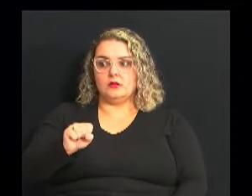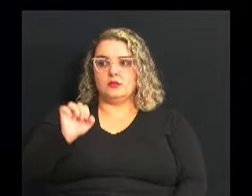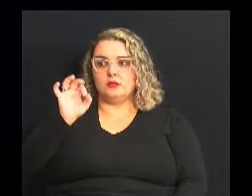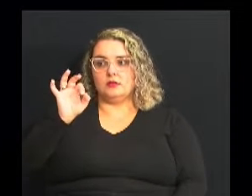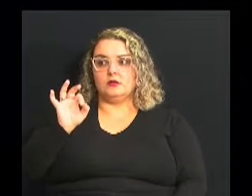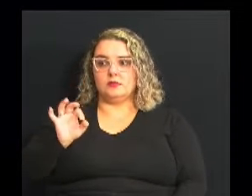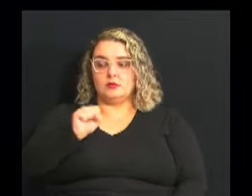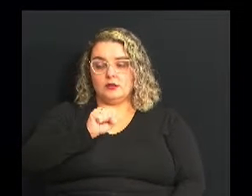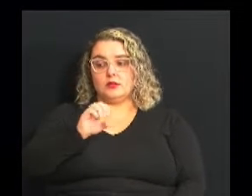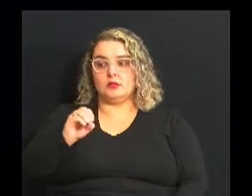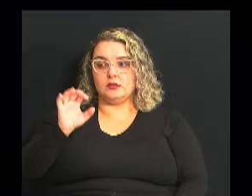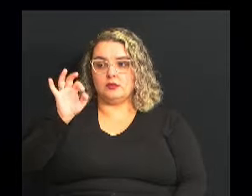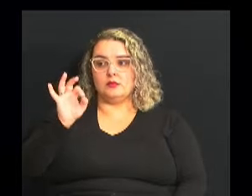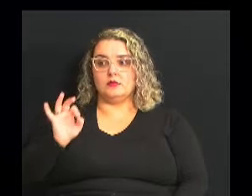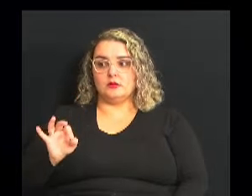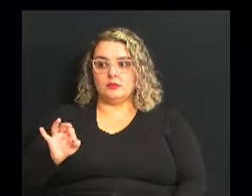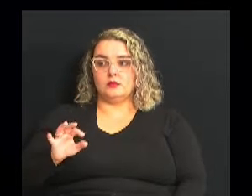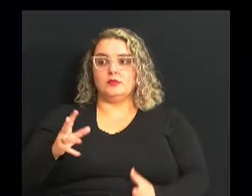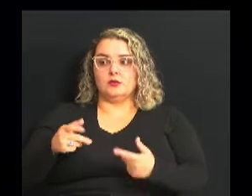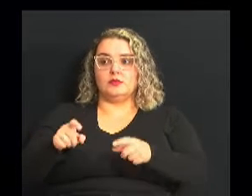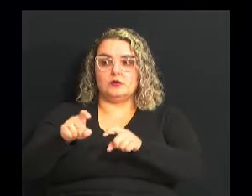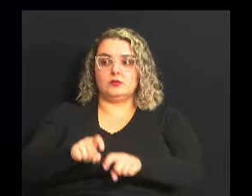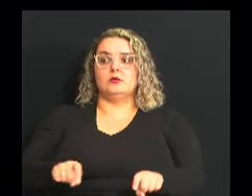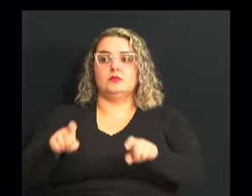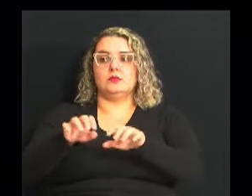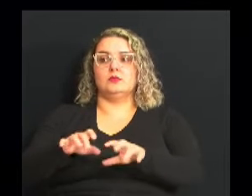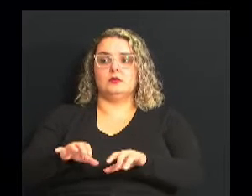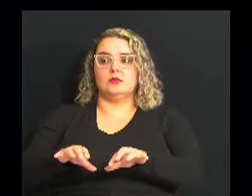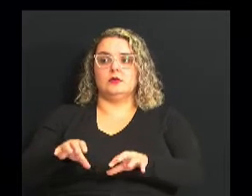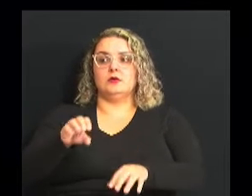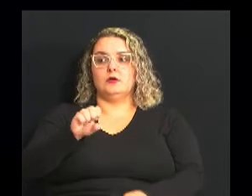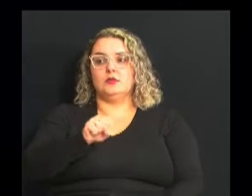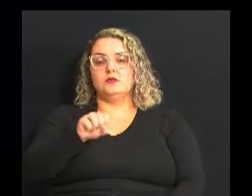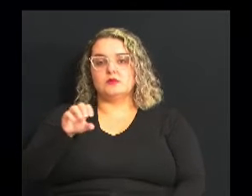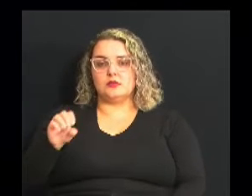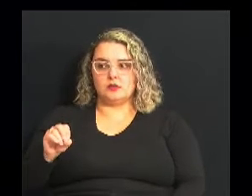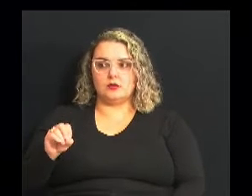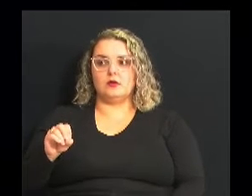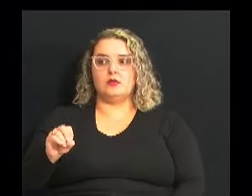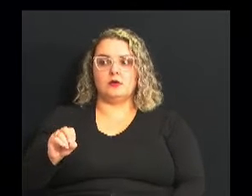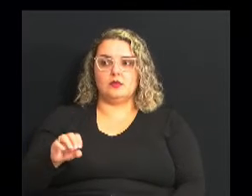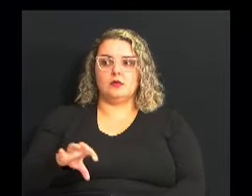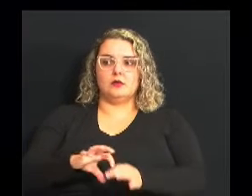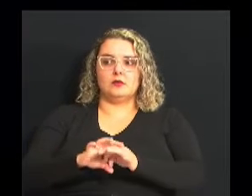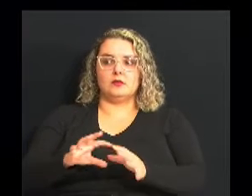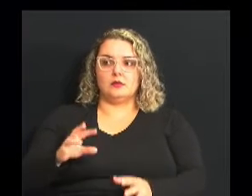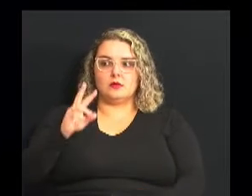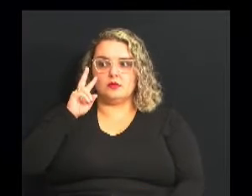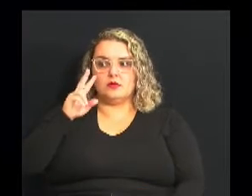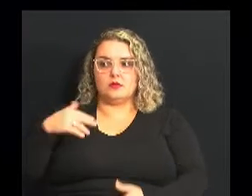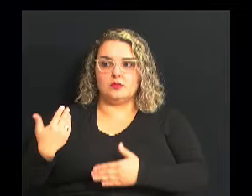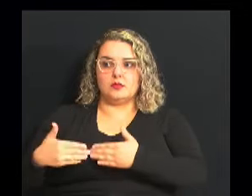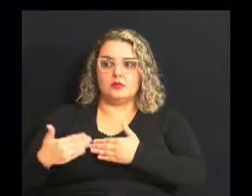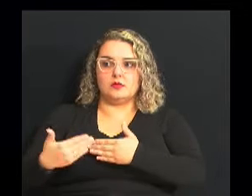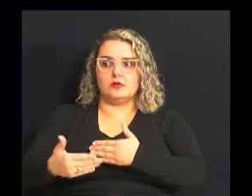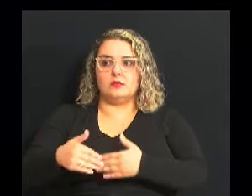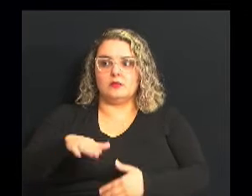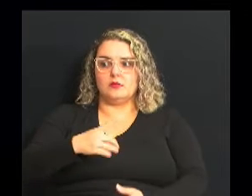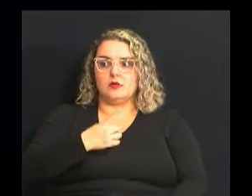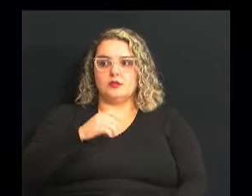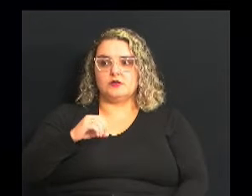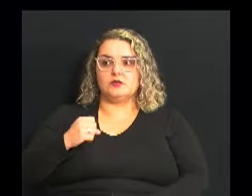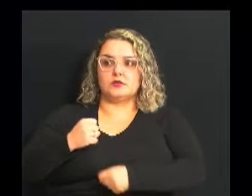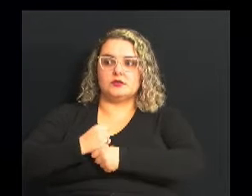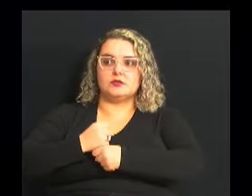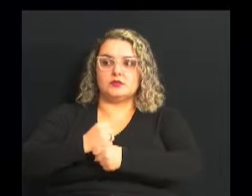computadores dos gabinetes rodam o sistema operacional Linux, né, onde a gente viu ao longo desses anos, mais de 10 anos